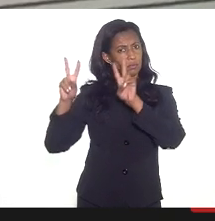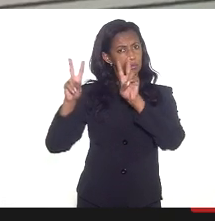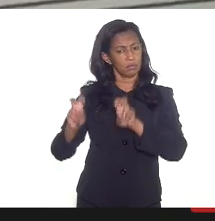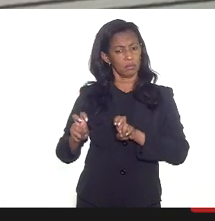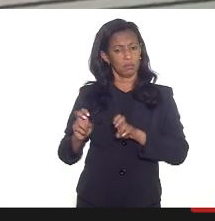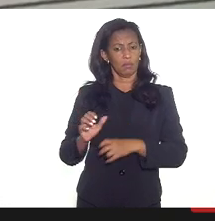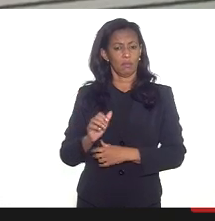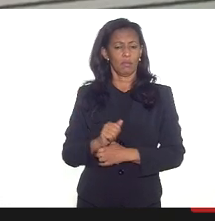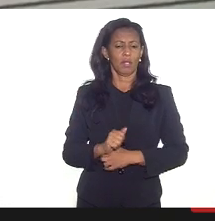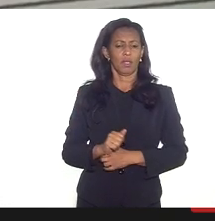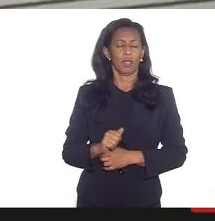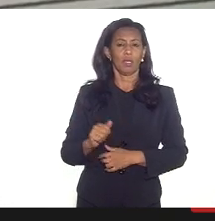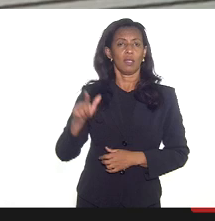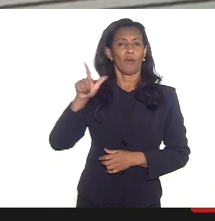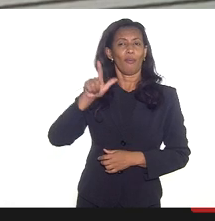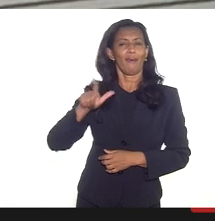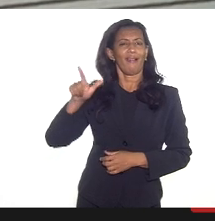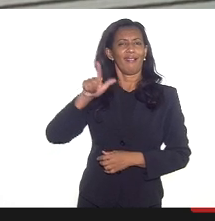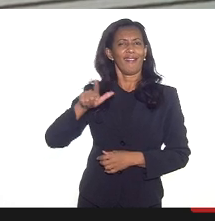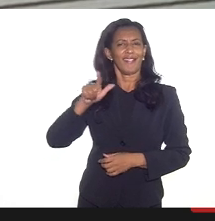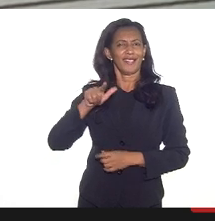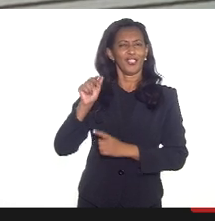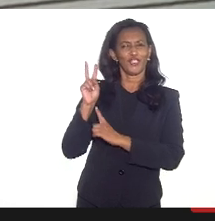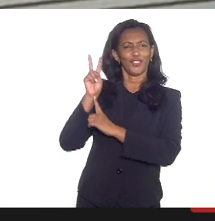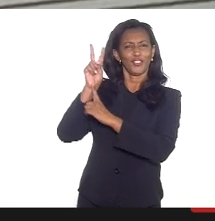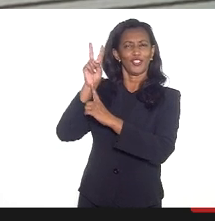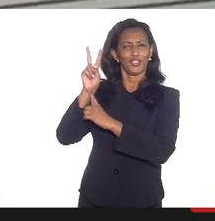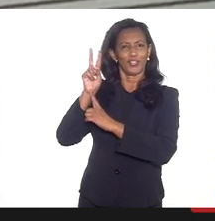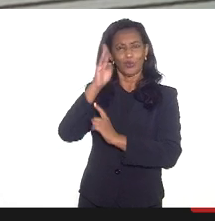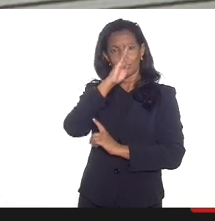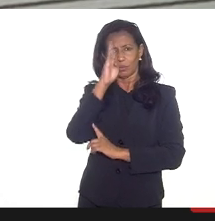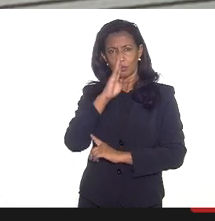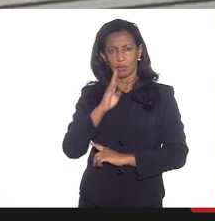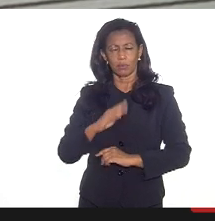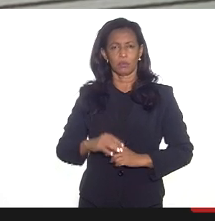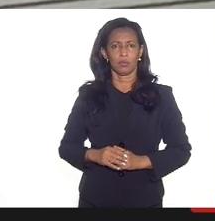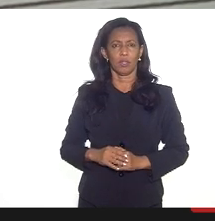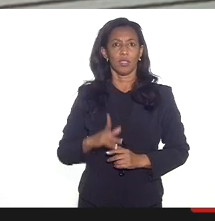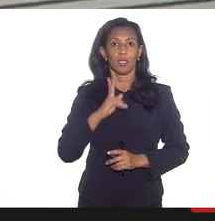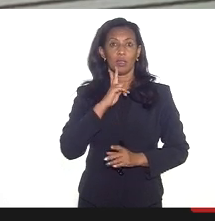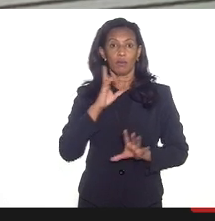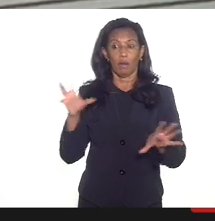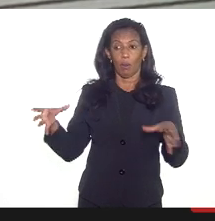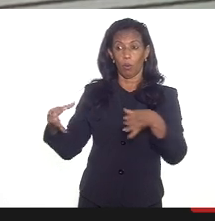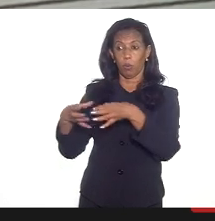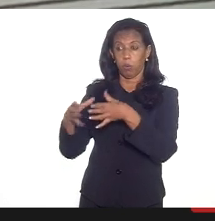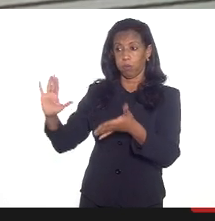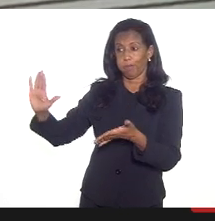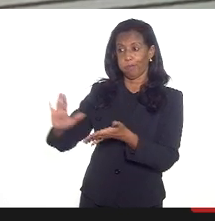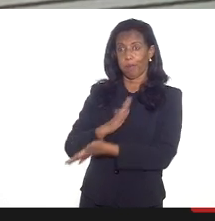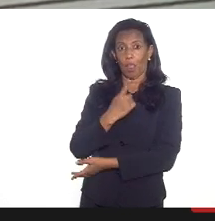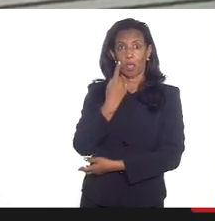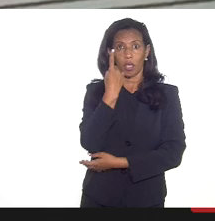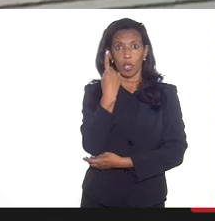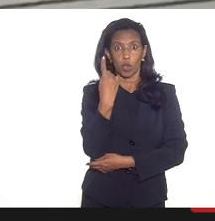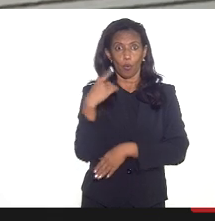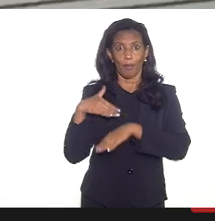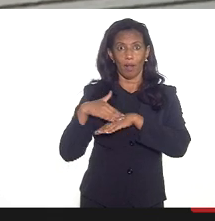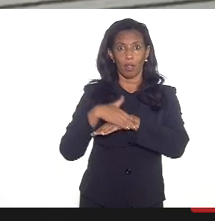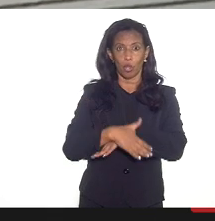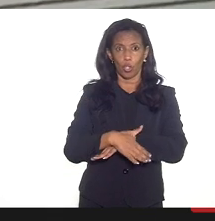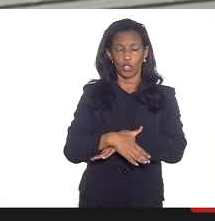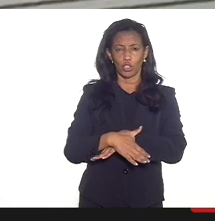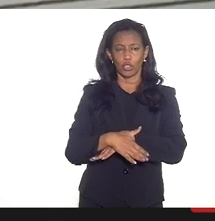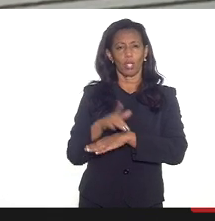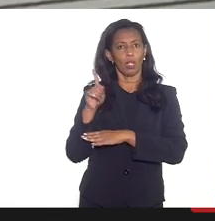chamei de Acaiaca, que é uma lenda indígena brasileira, sobre o extermínio de uma tribo em apenas uma noite, na região do